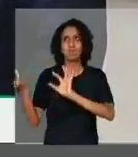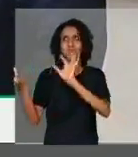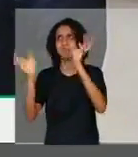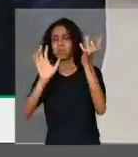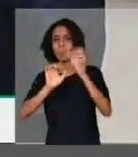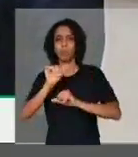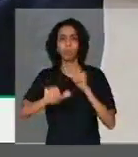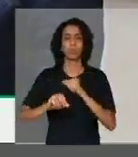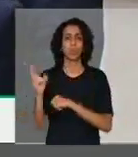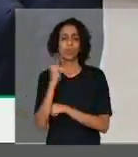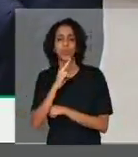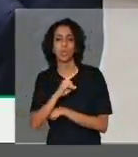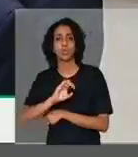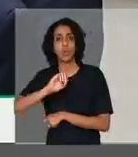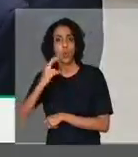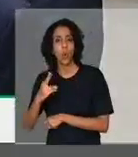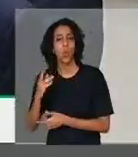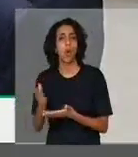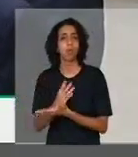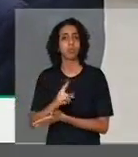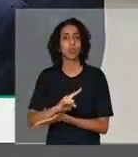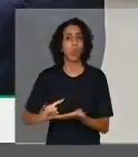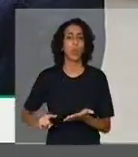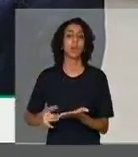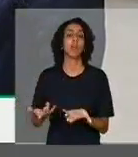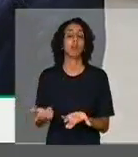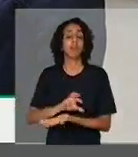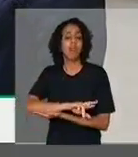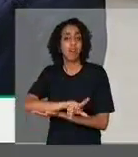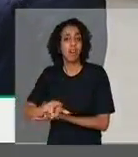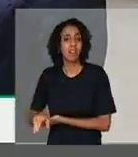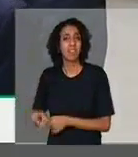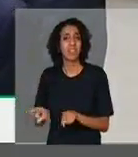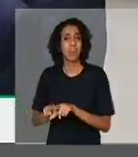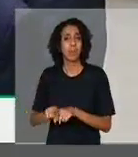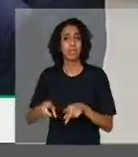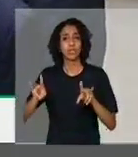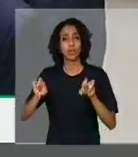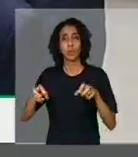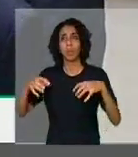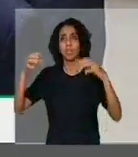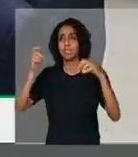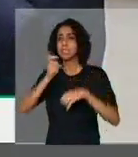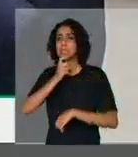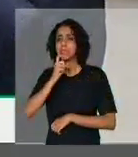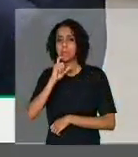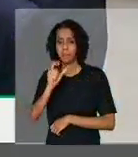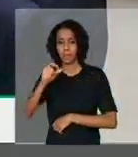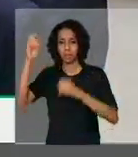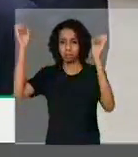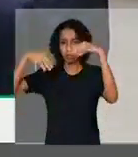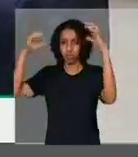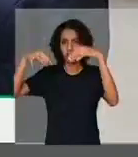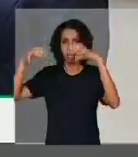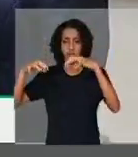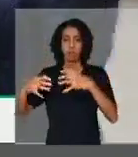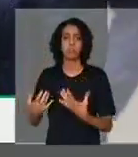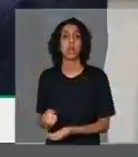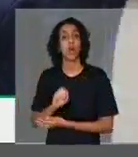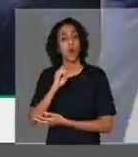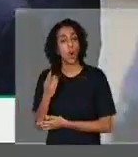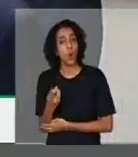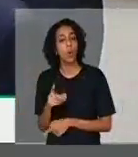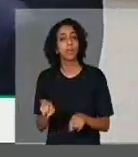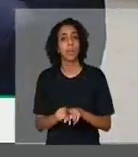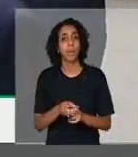emergência, homologação dos pedidos, o tema também do granizo, a questão do leite que sofre pela falta de